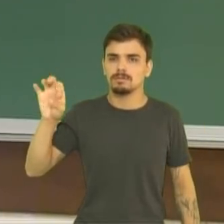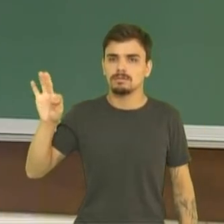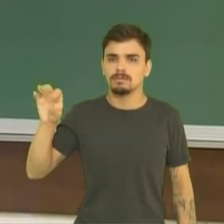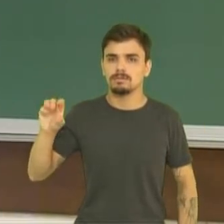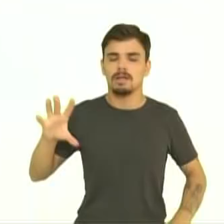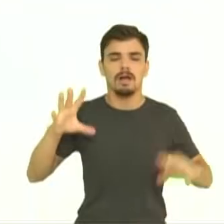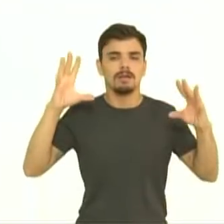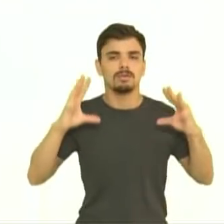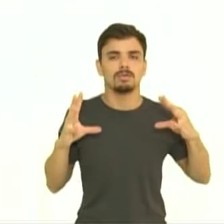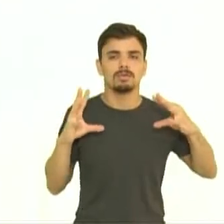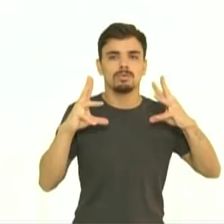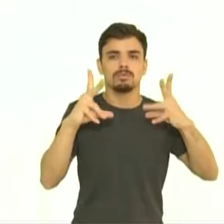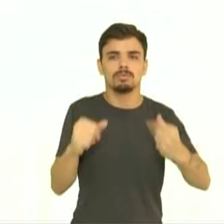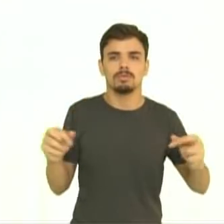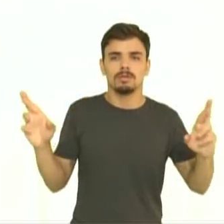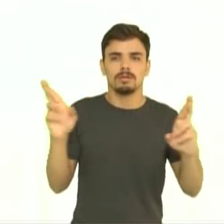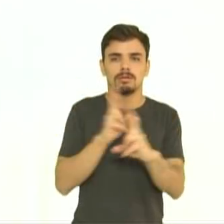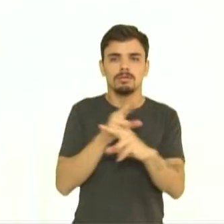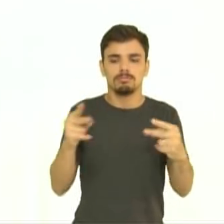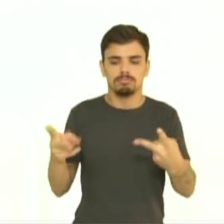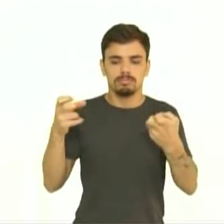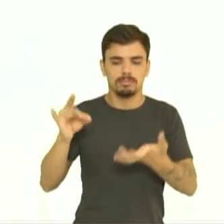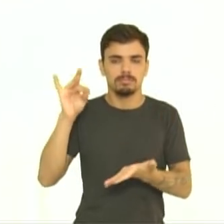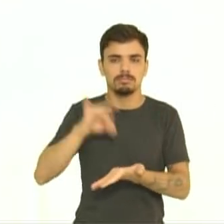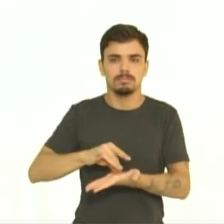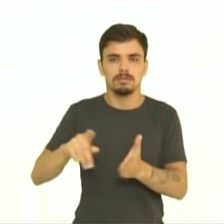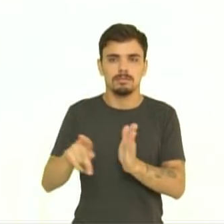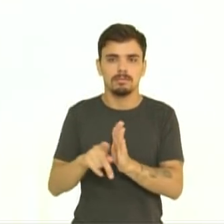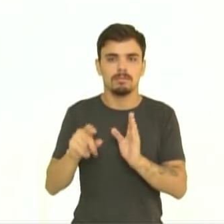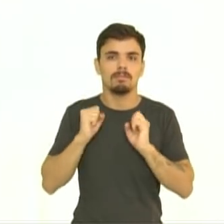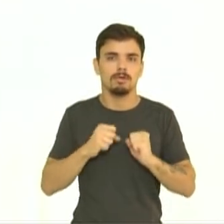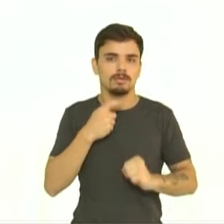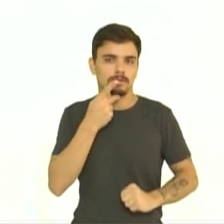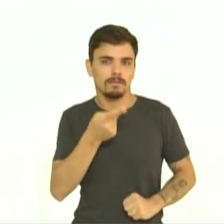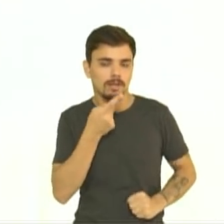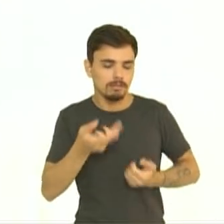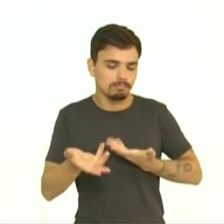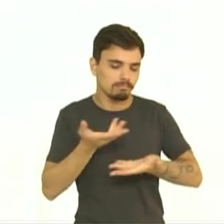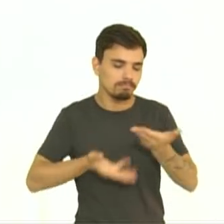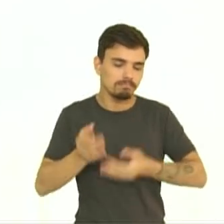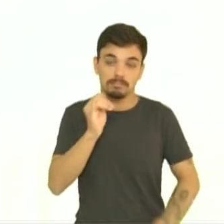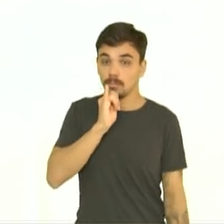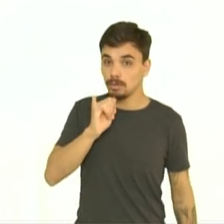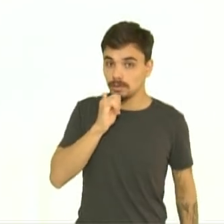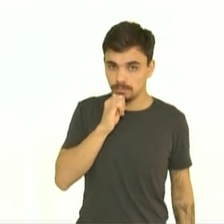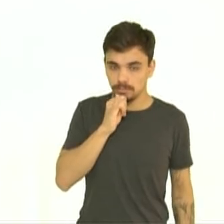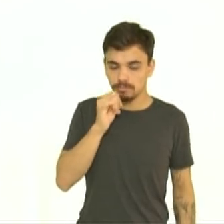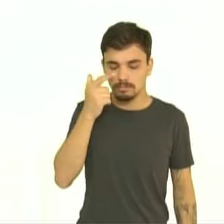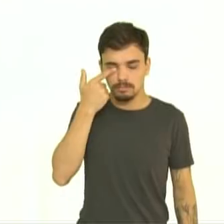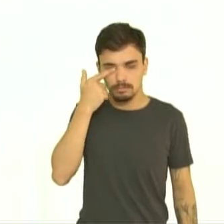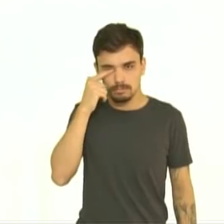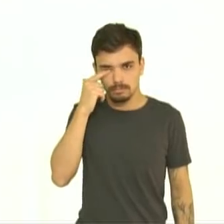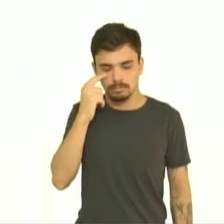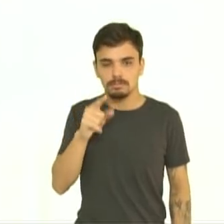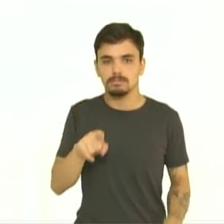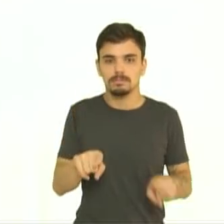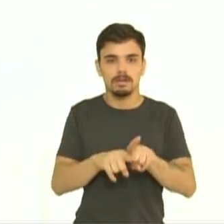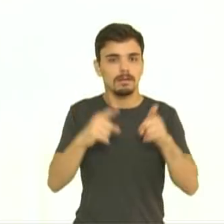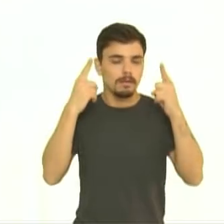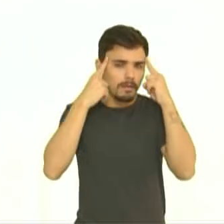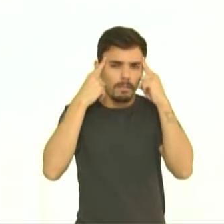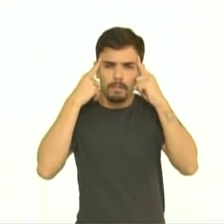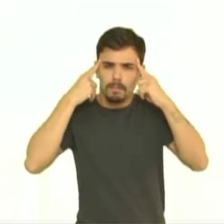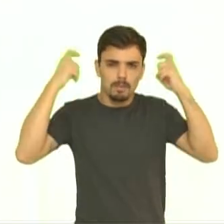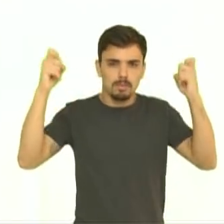todo aspecto relacionado à realidade sobre o qual se possa falar. Por exemplo, violência. Violência